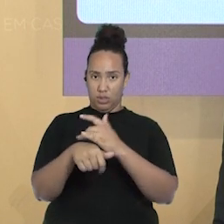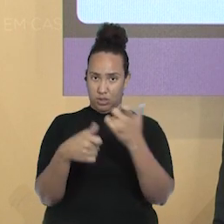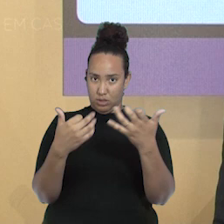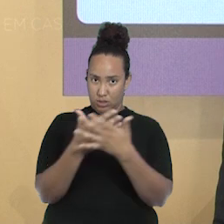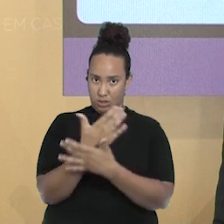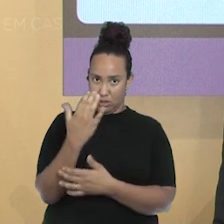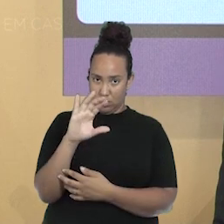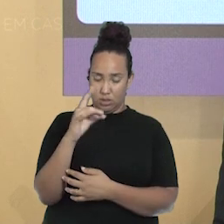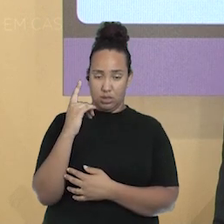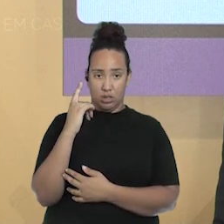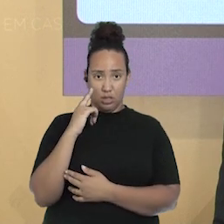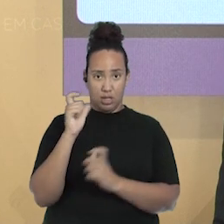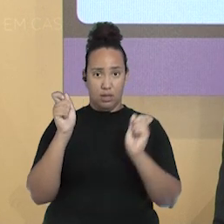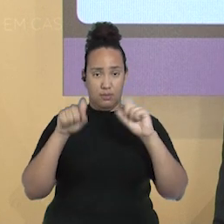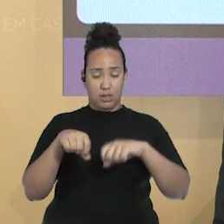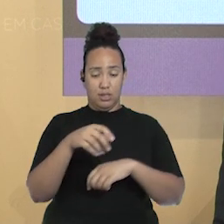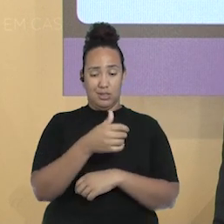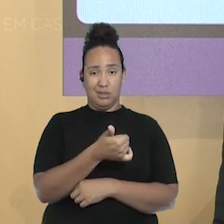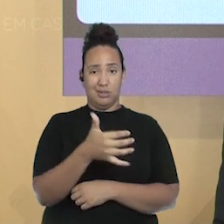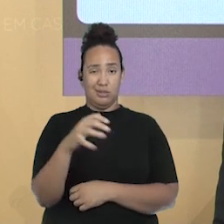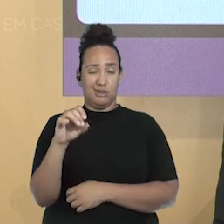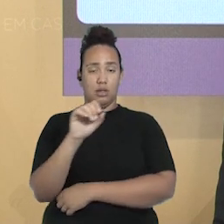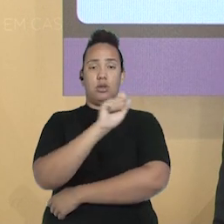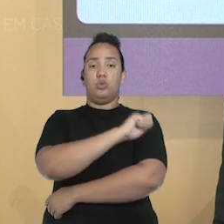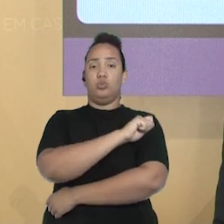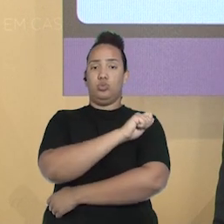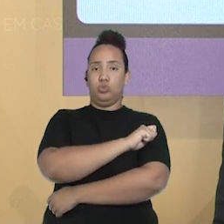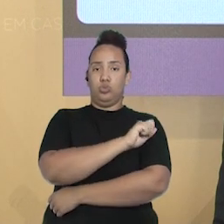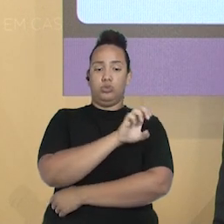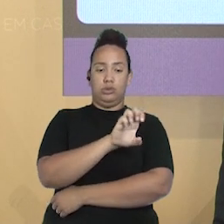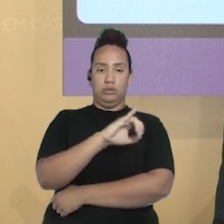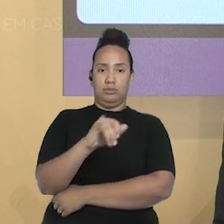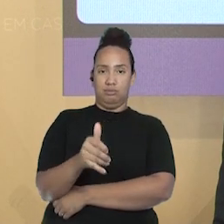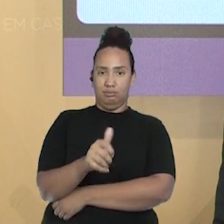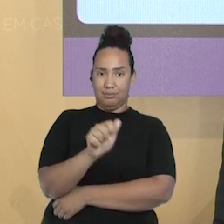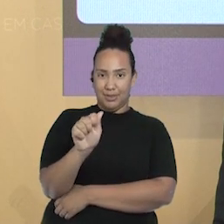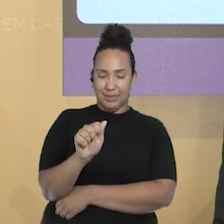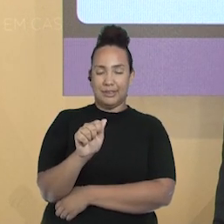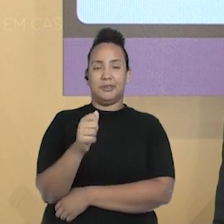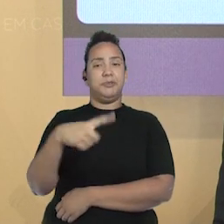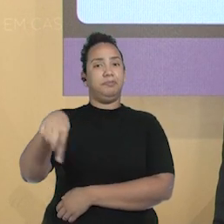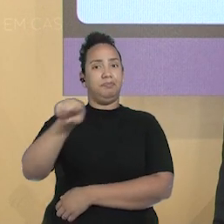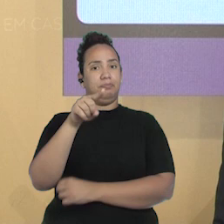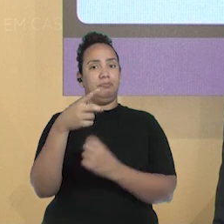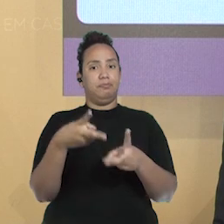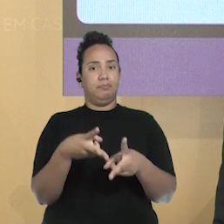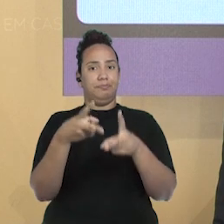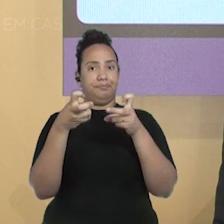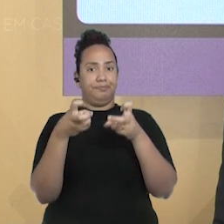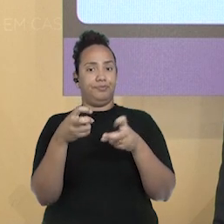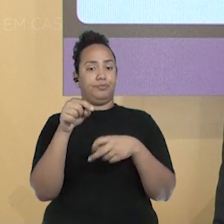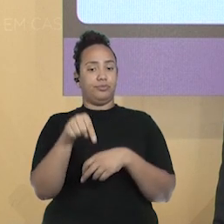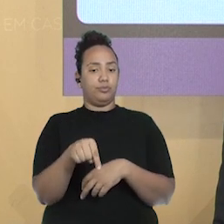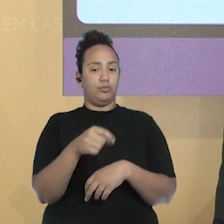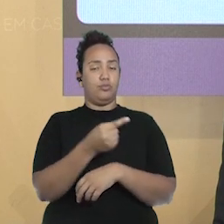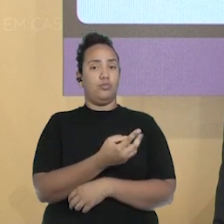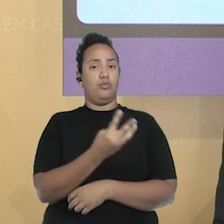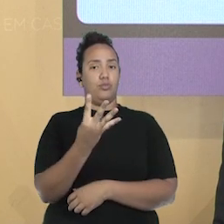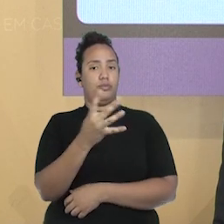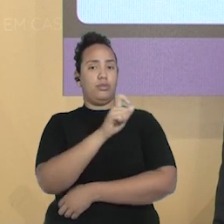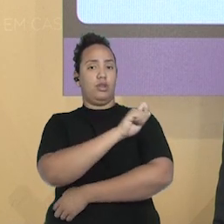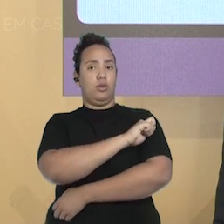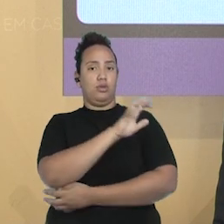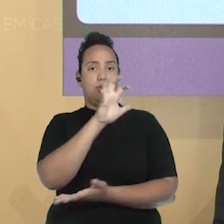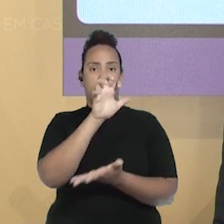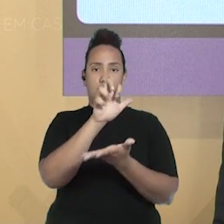alunos na educação de jovens e adultos. Percebemos um aumento progressivo na quantidade de alunos matriculados no